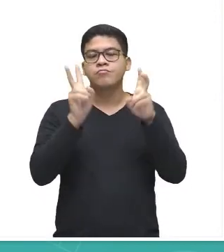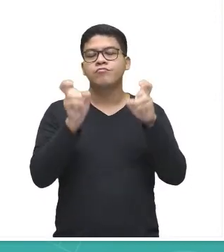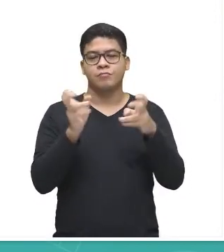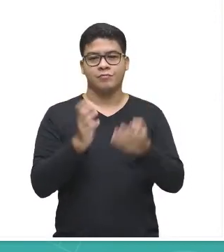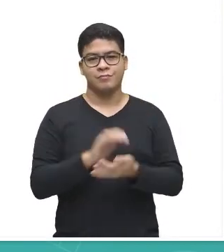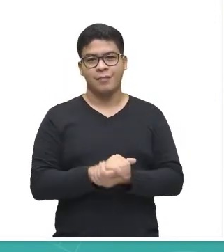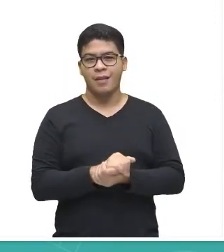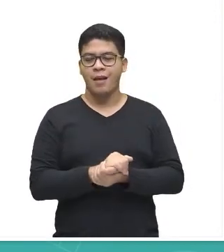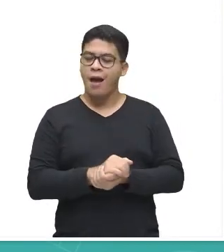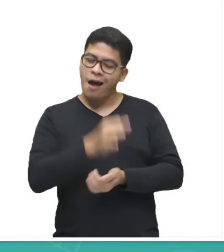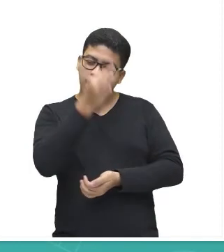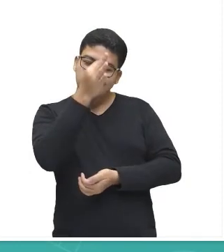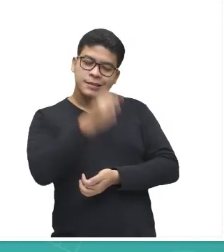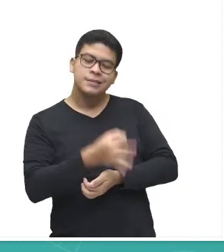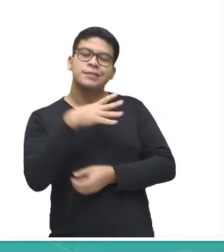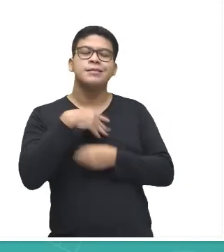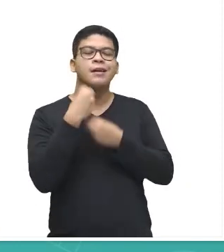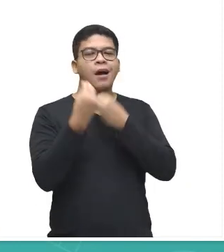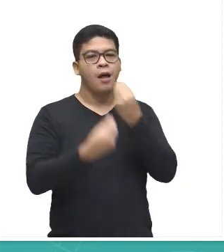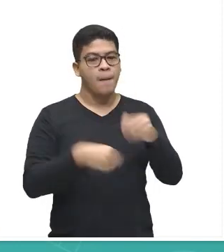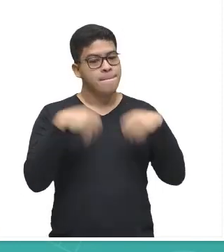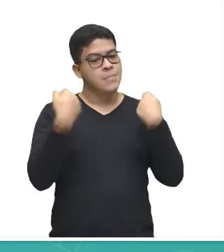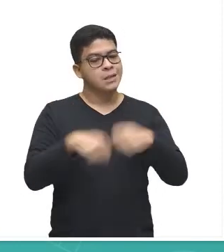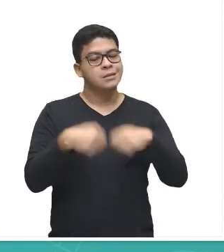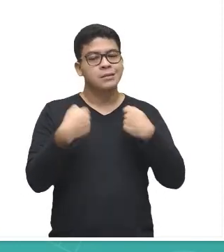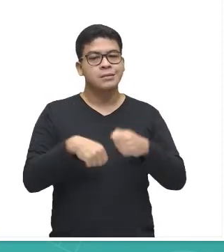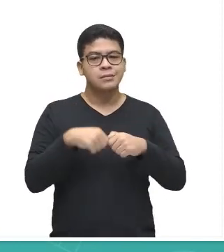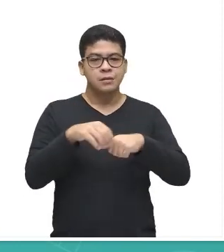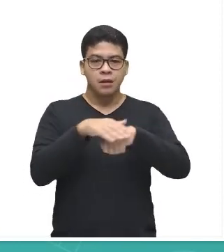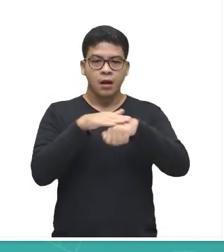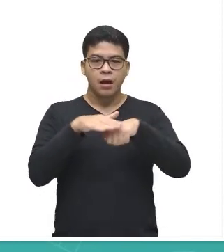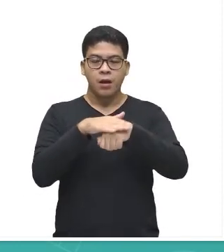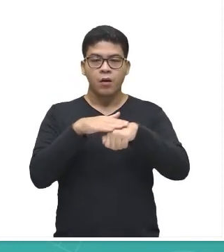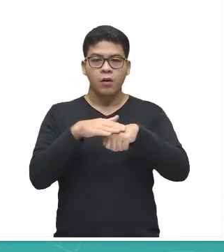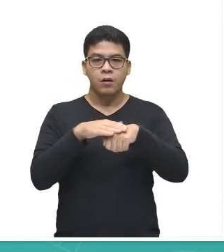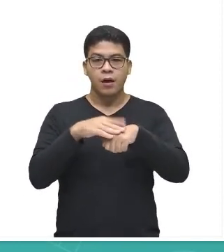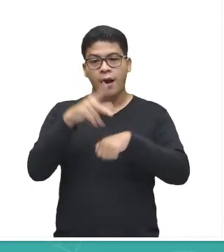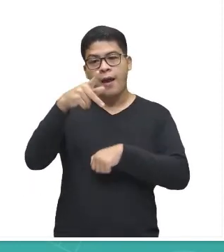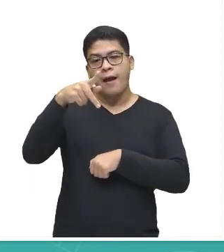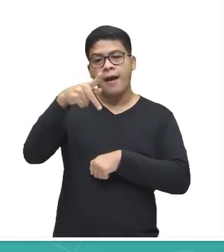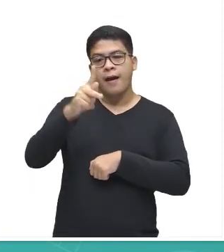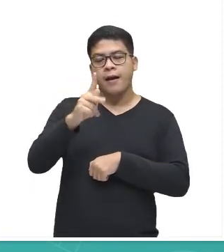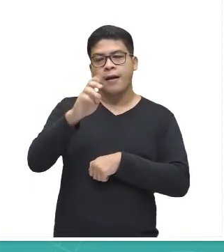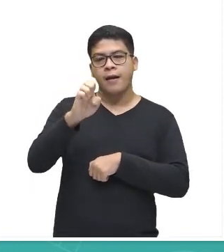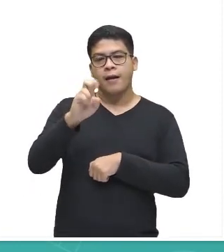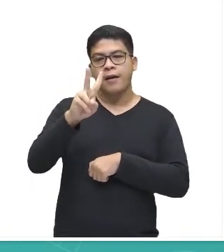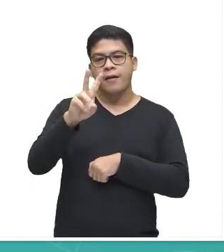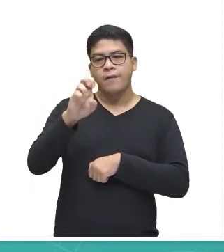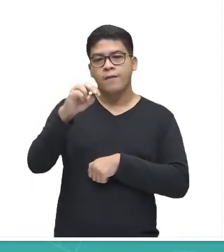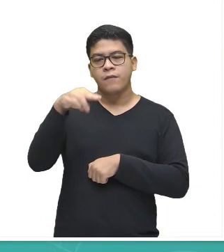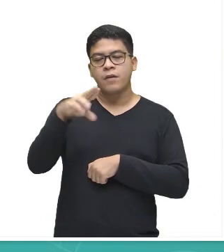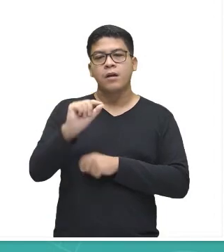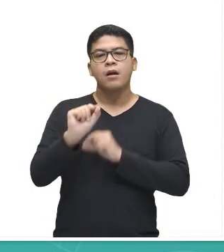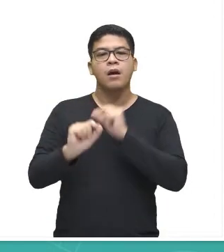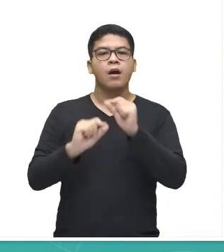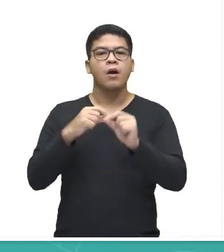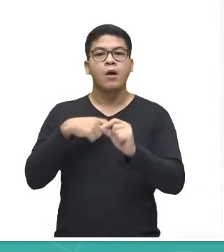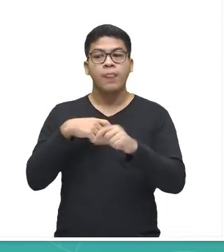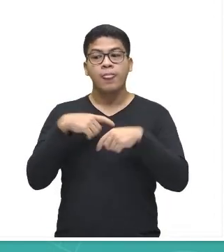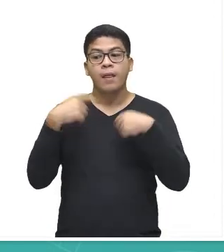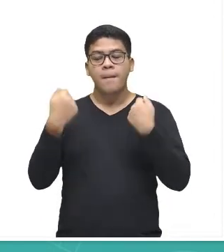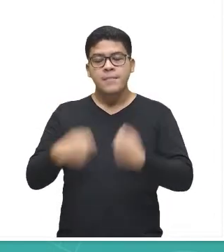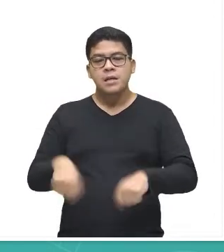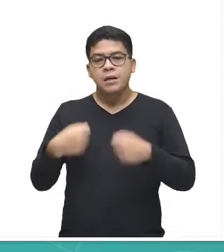corretíssima. Conversar sobre várias coisas. O Kevin falou respeito também, ter amor